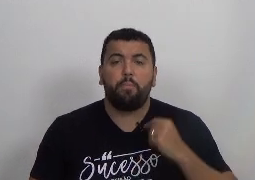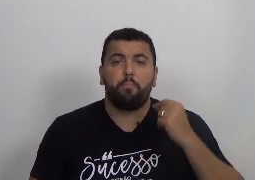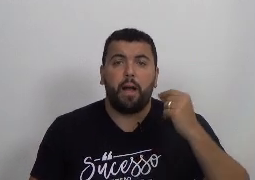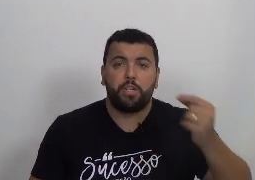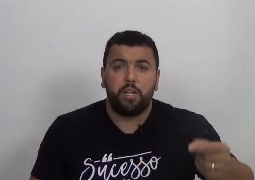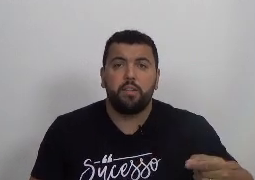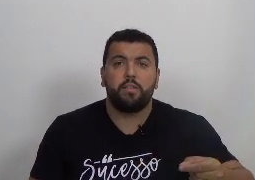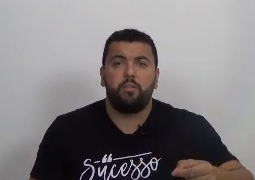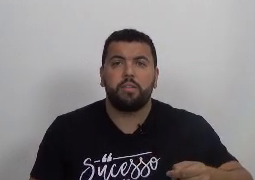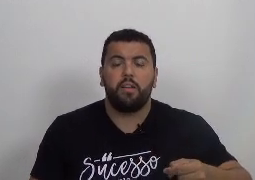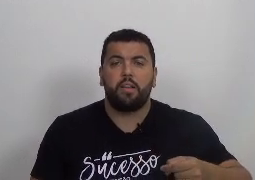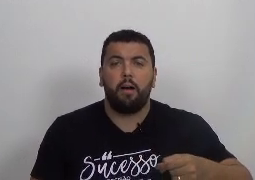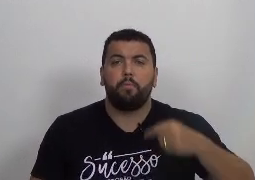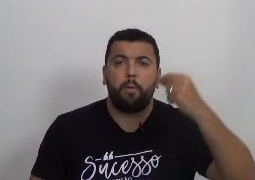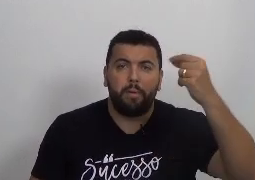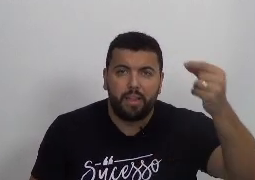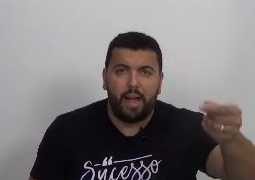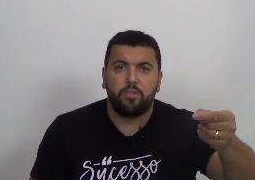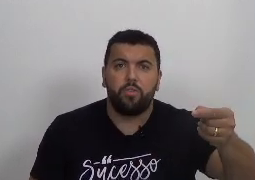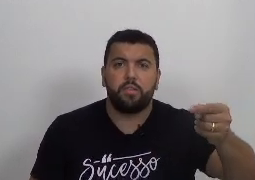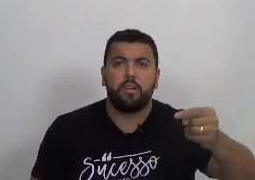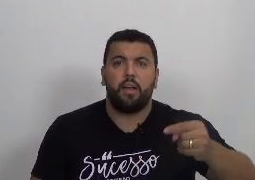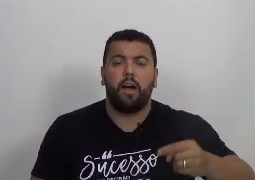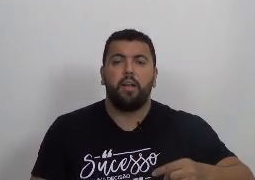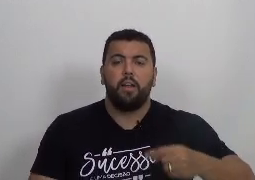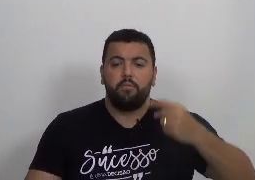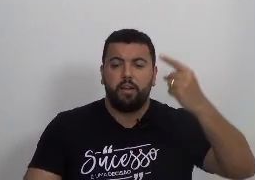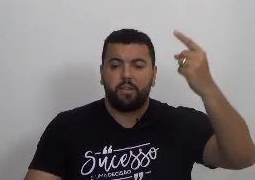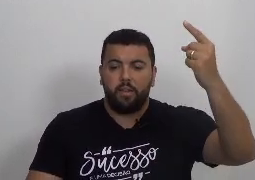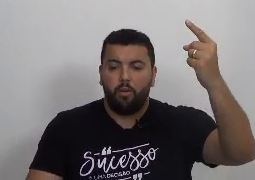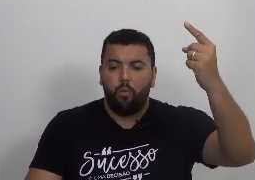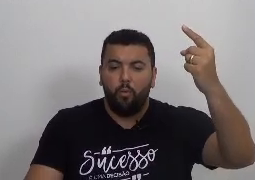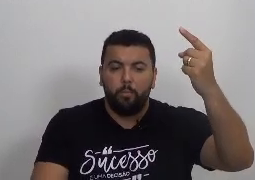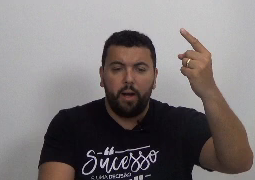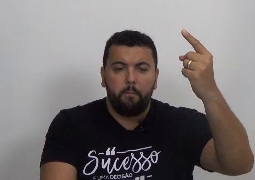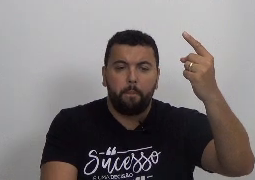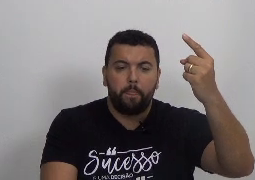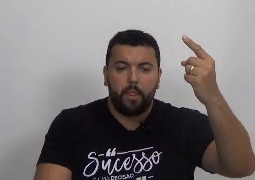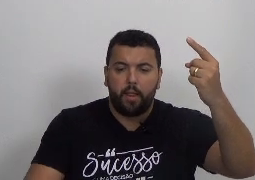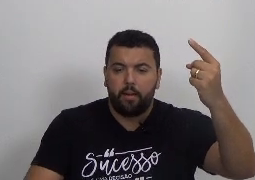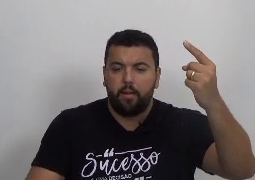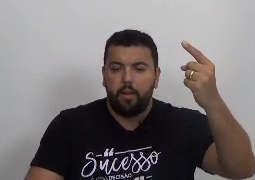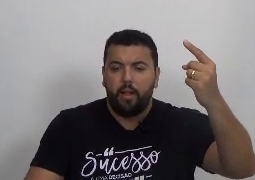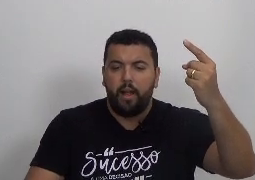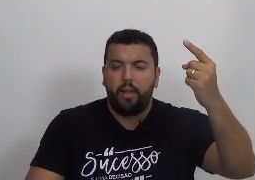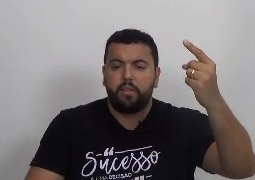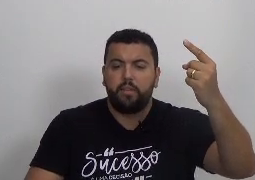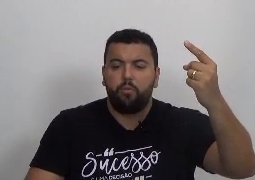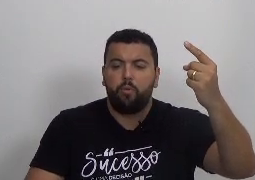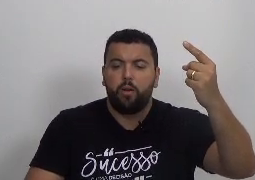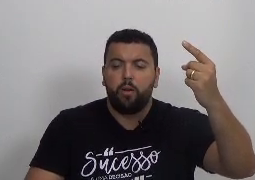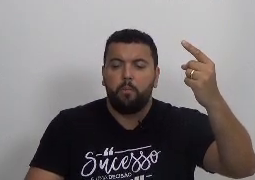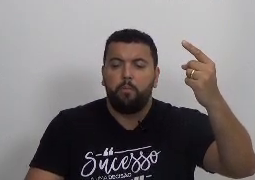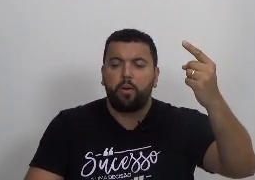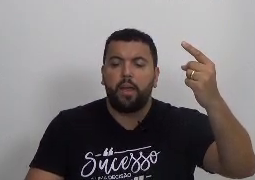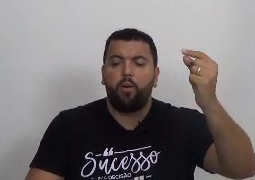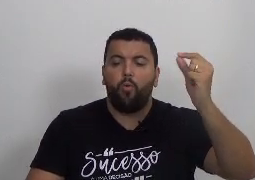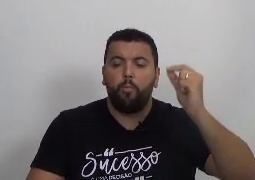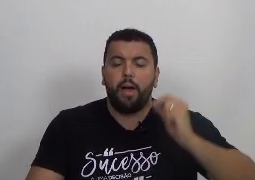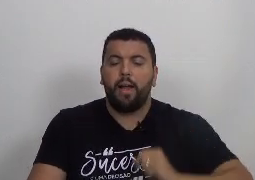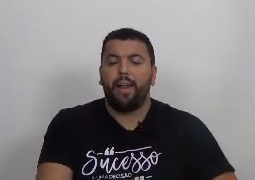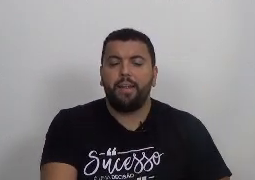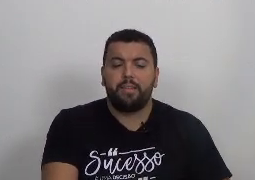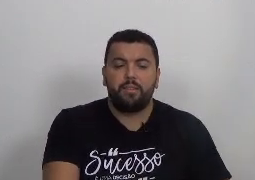então papai chance de eu acertar probabilidade do acertar vai ser uma em cinco